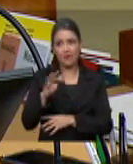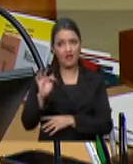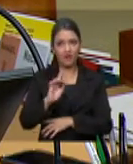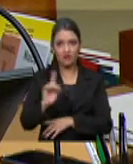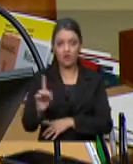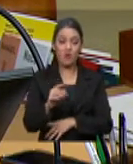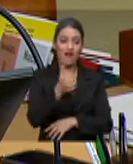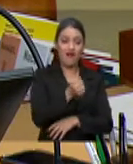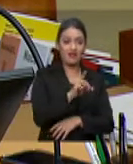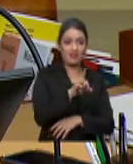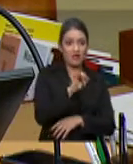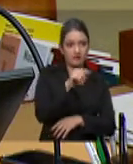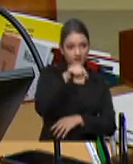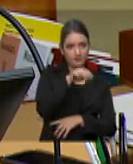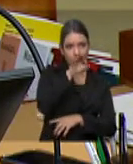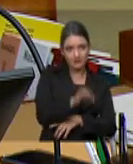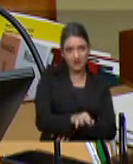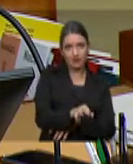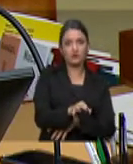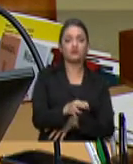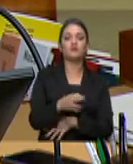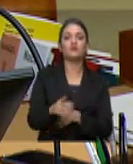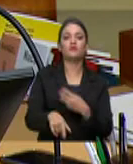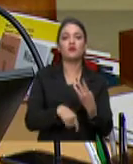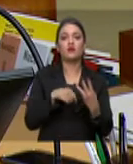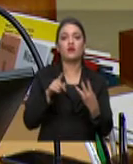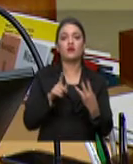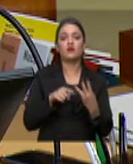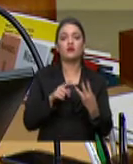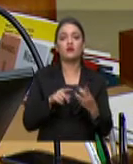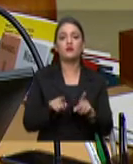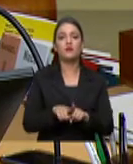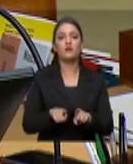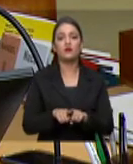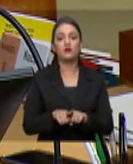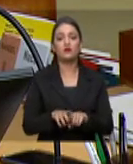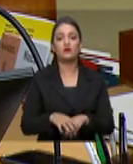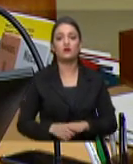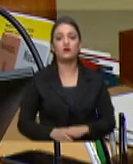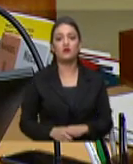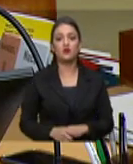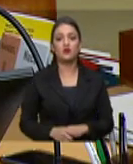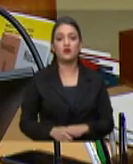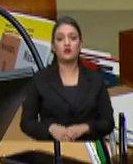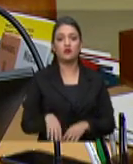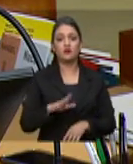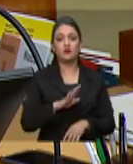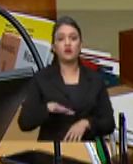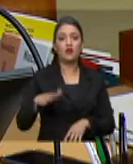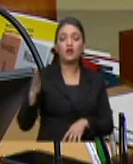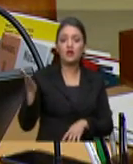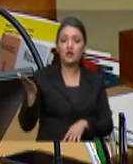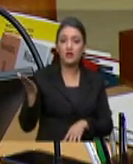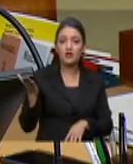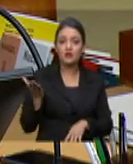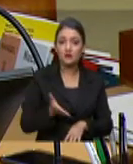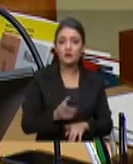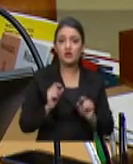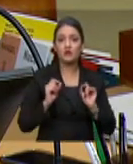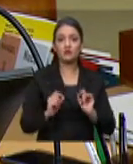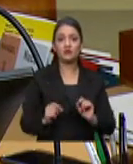por fim, a nulidade da questão em função de se demandar uma análise de